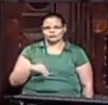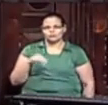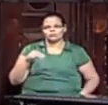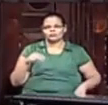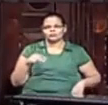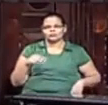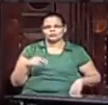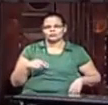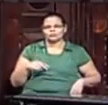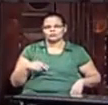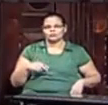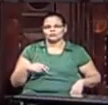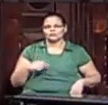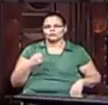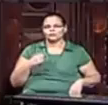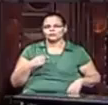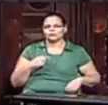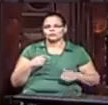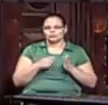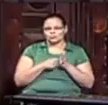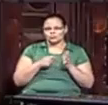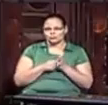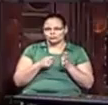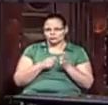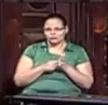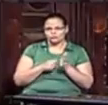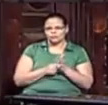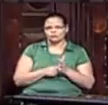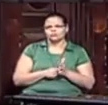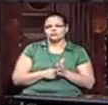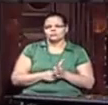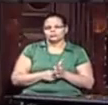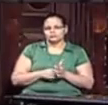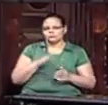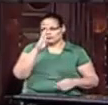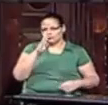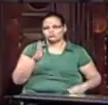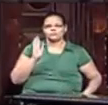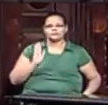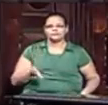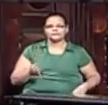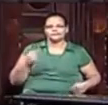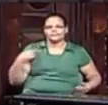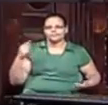Lida podendo ter definido direta já para a presidência da República e fora Temer.